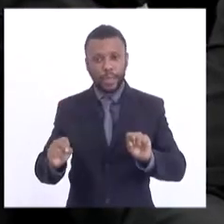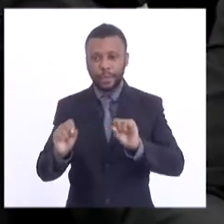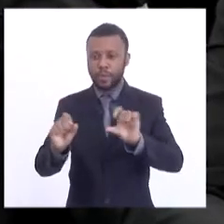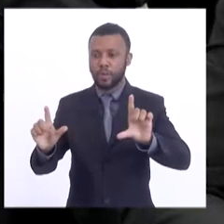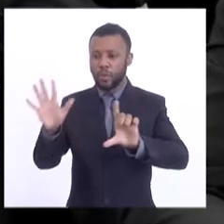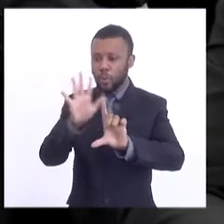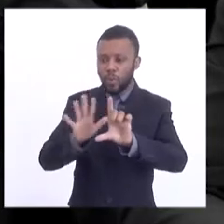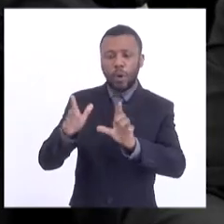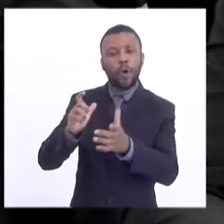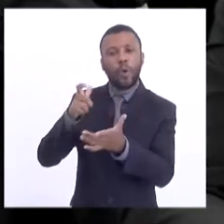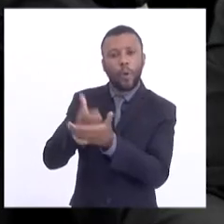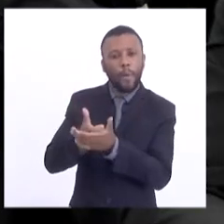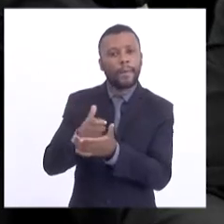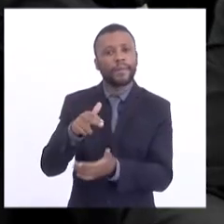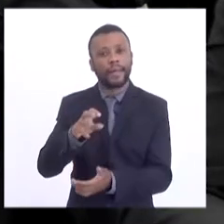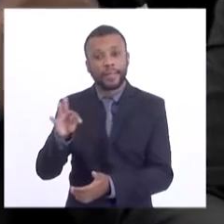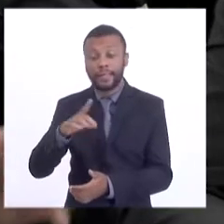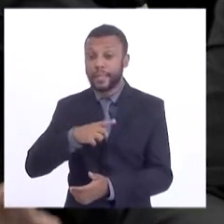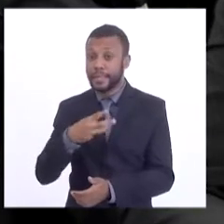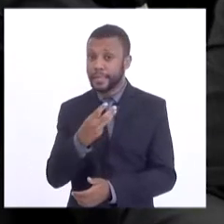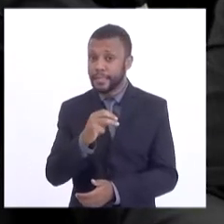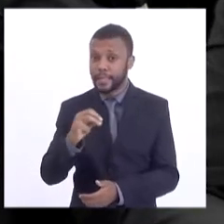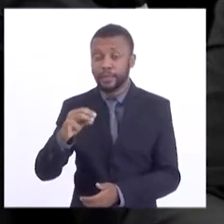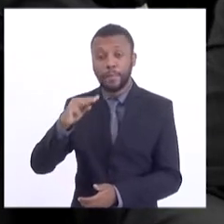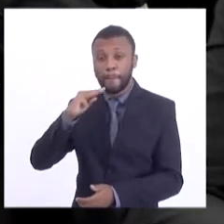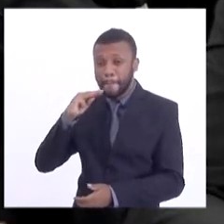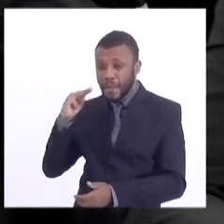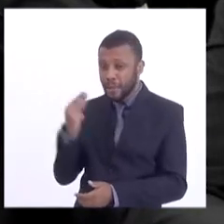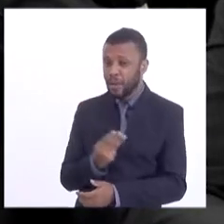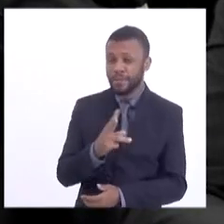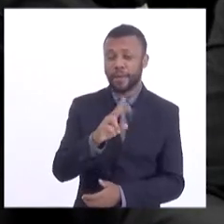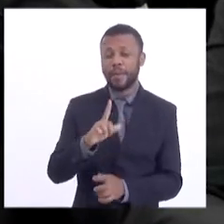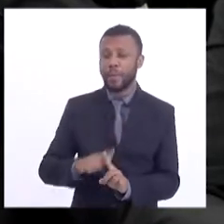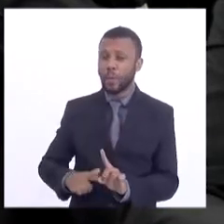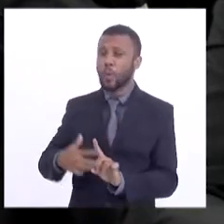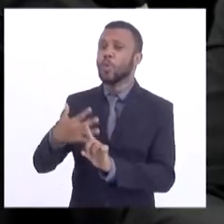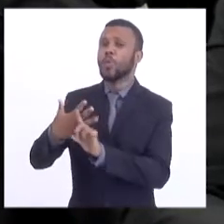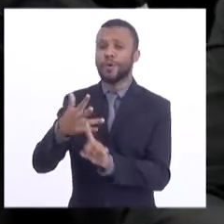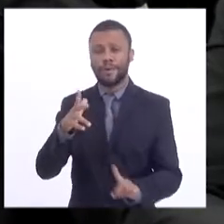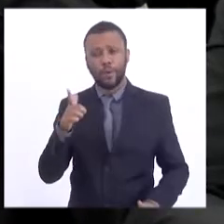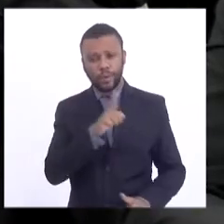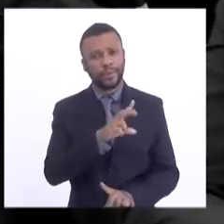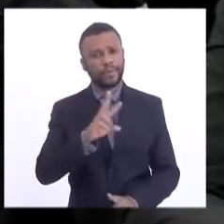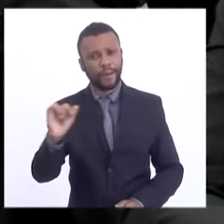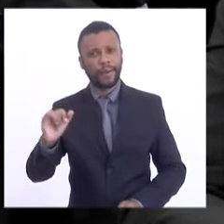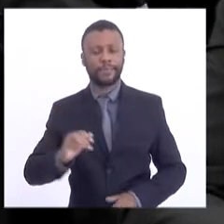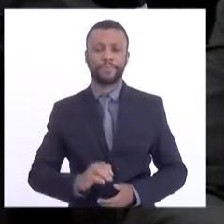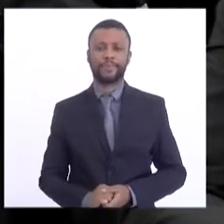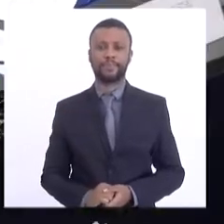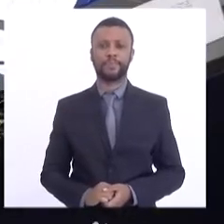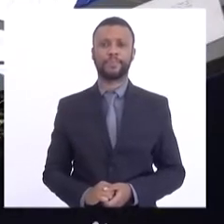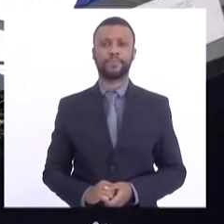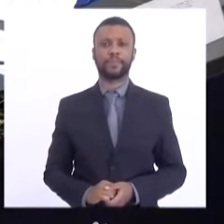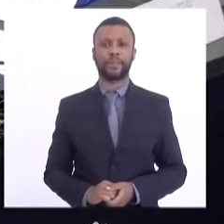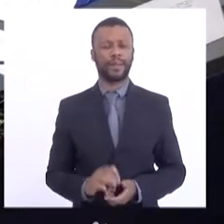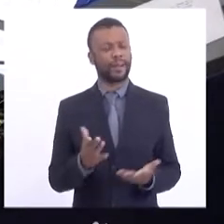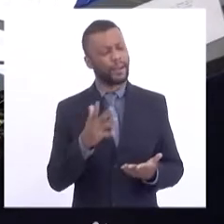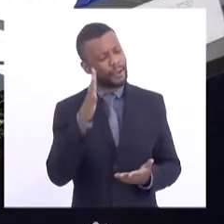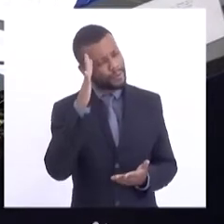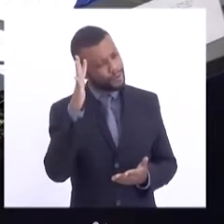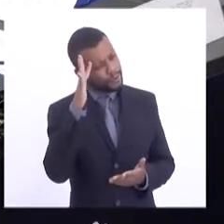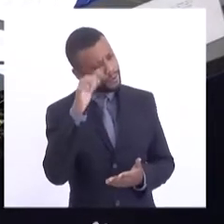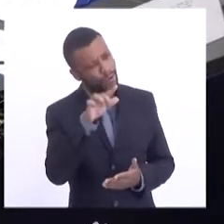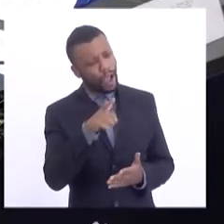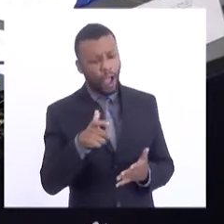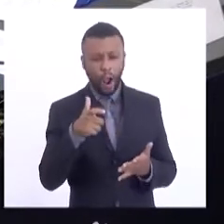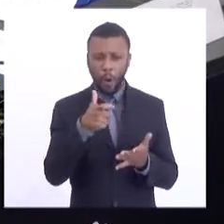esses 300 milhões isso vai aumentar muito agora de Bahia imagine vossa excelência a Compra